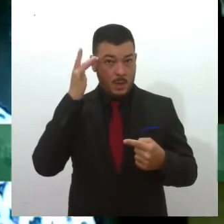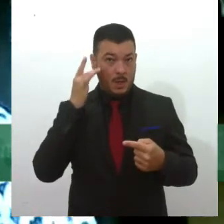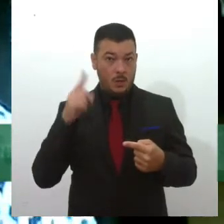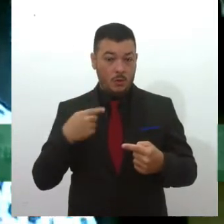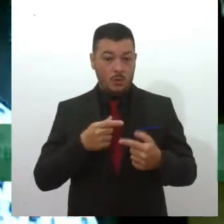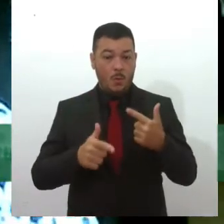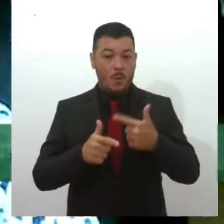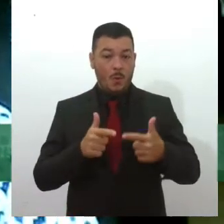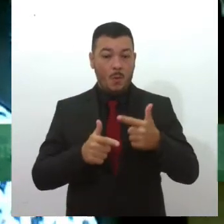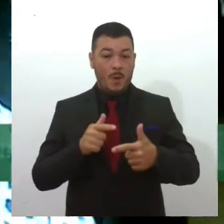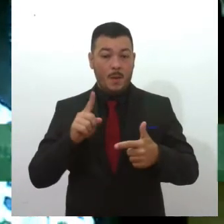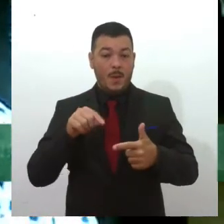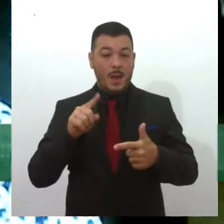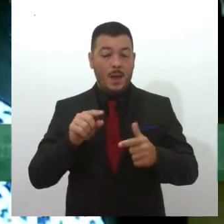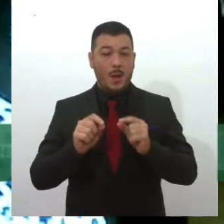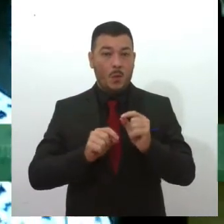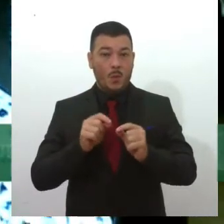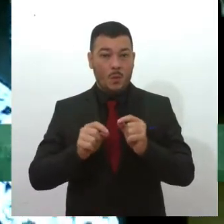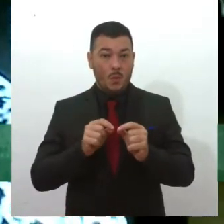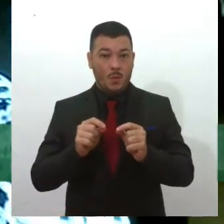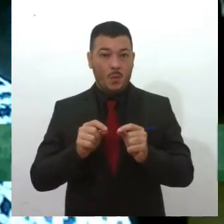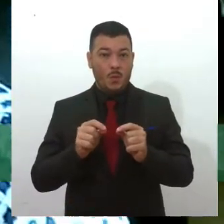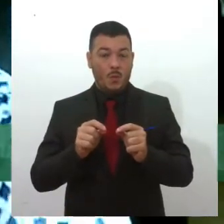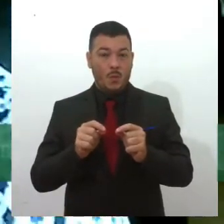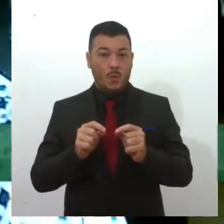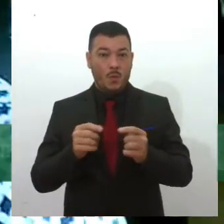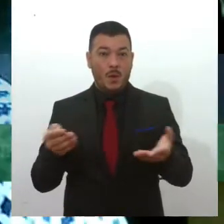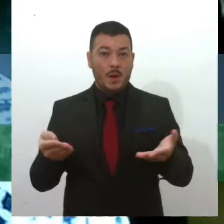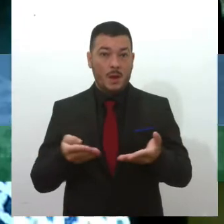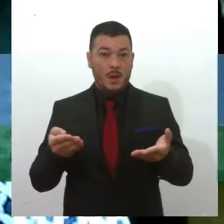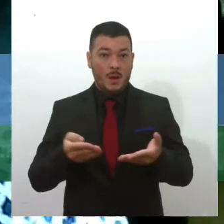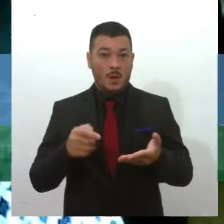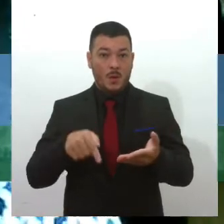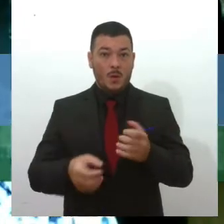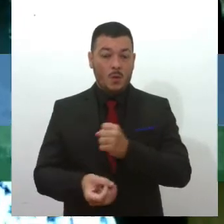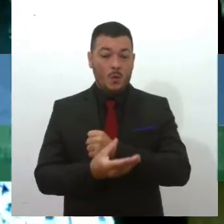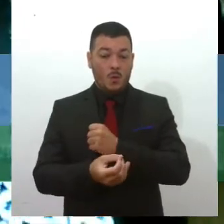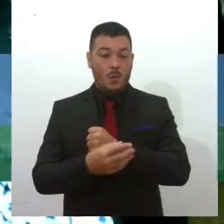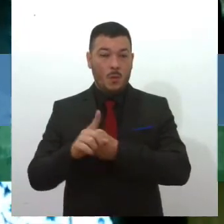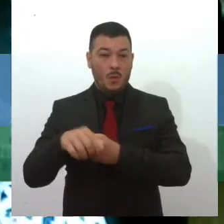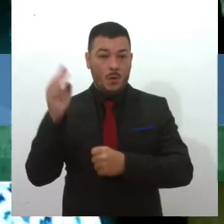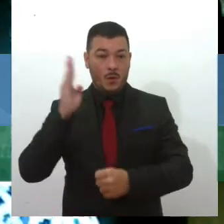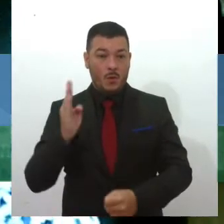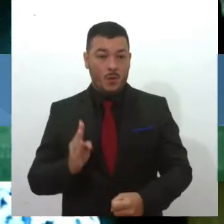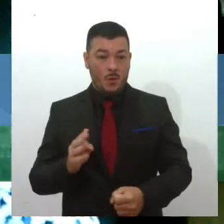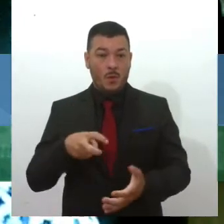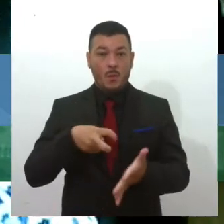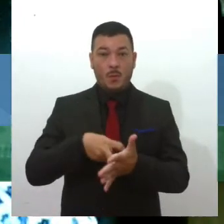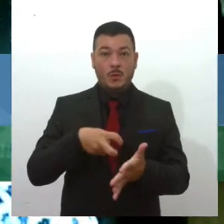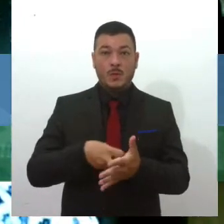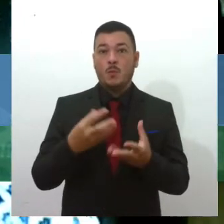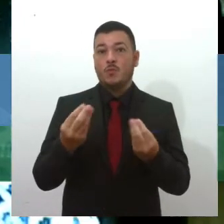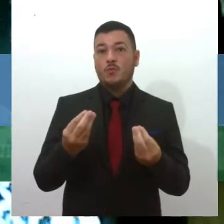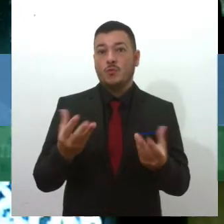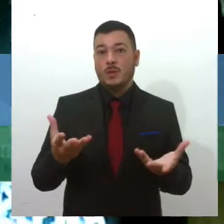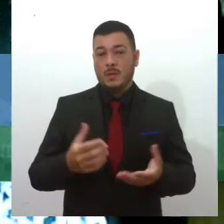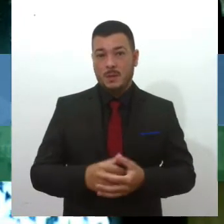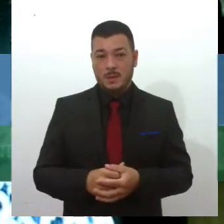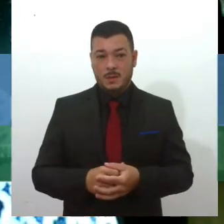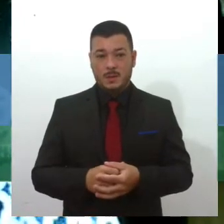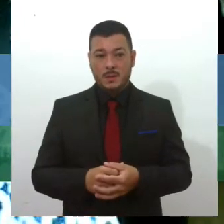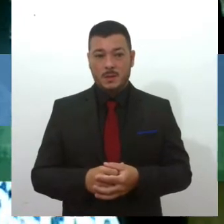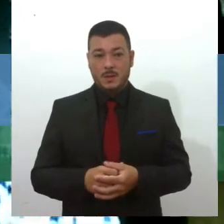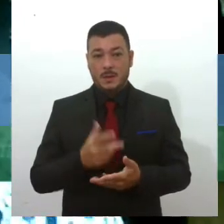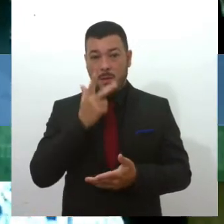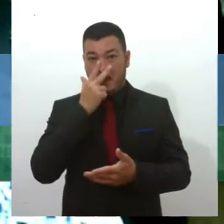problema é que a corrupção no Brasil tem punição demais. Parece que